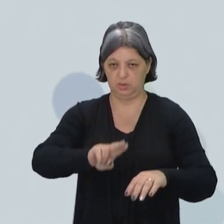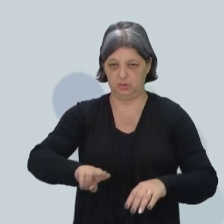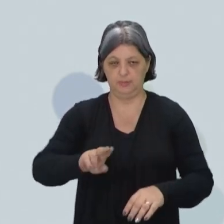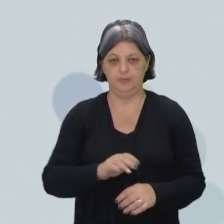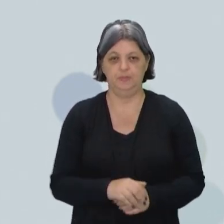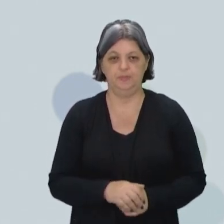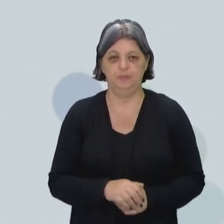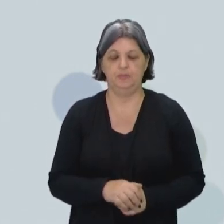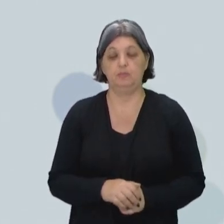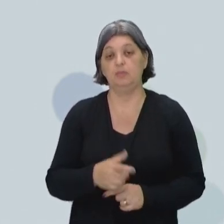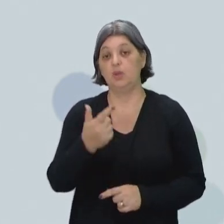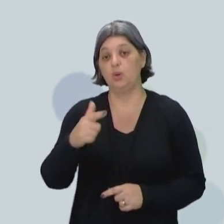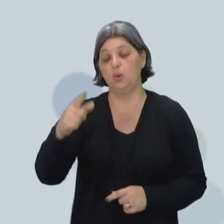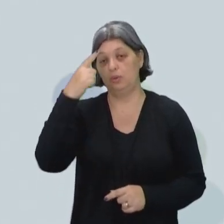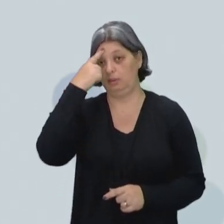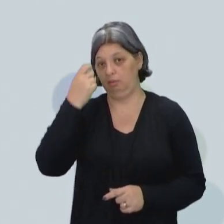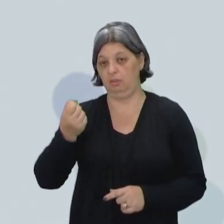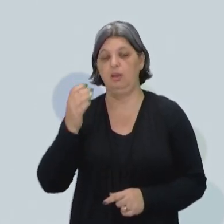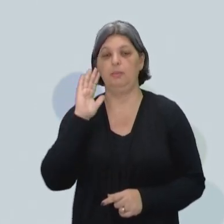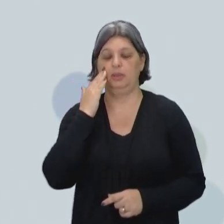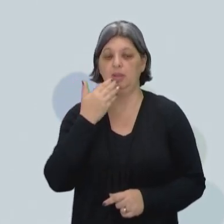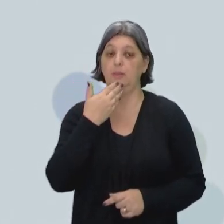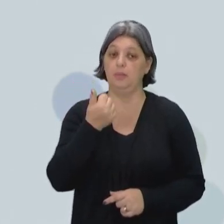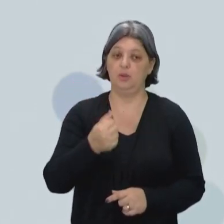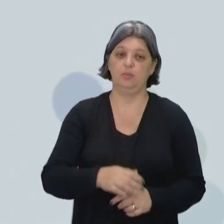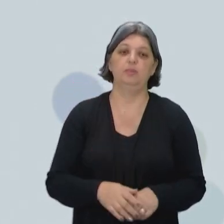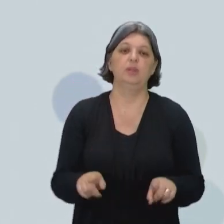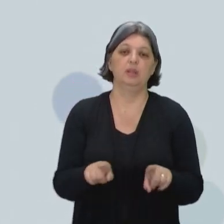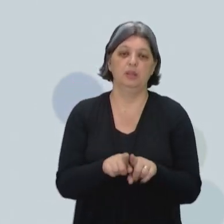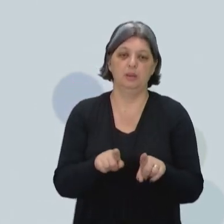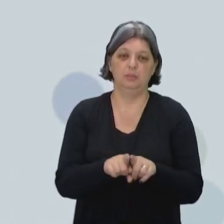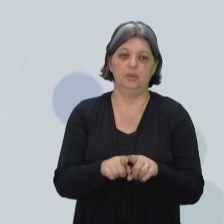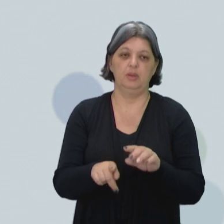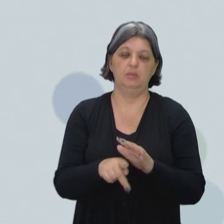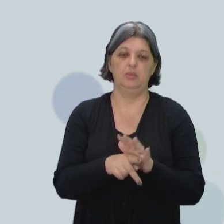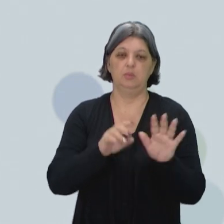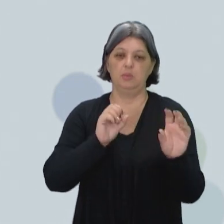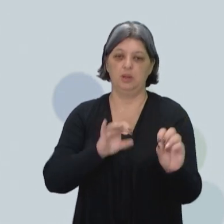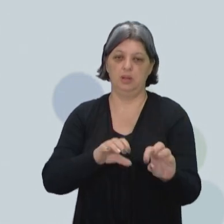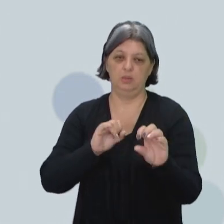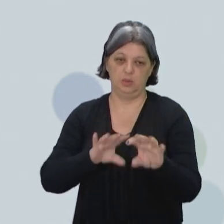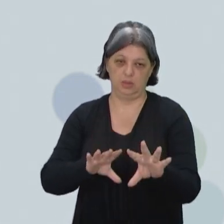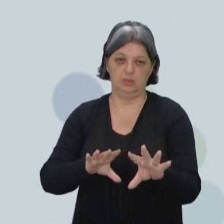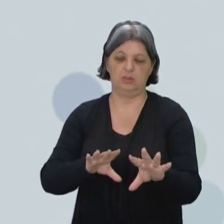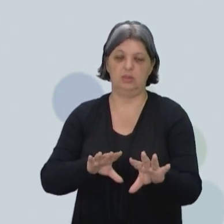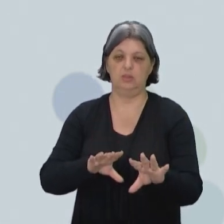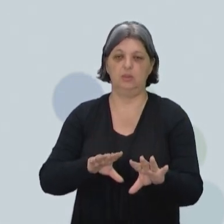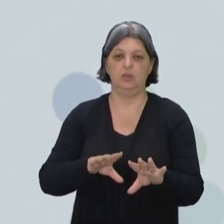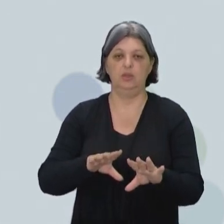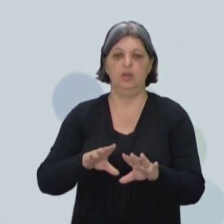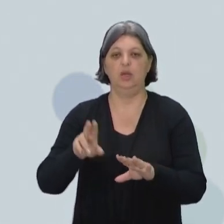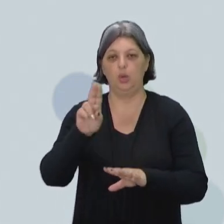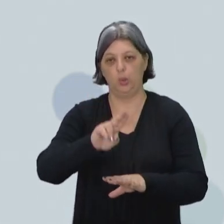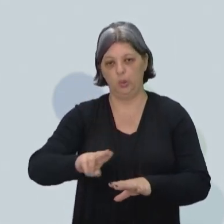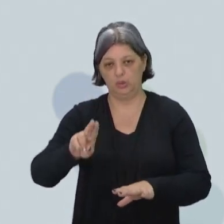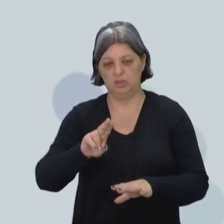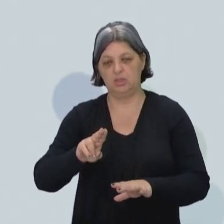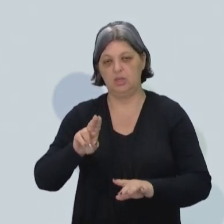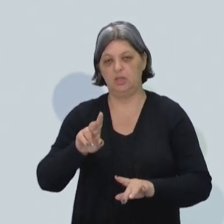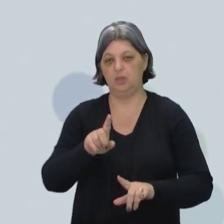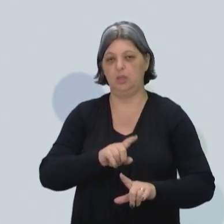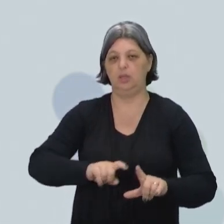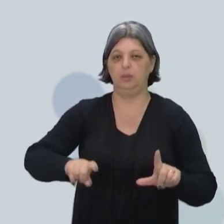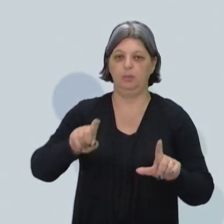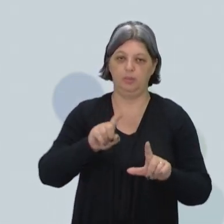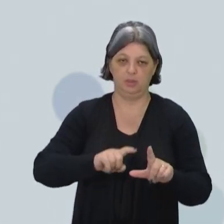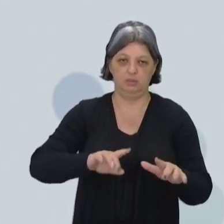outra ideia aí para vocês entenderem melhor. E falar também sobre educação midiática, que é um assunto super importante para quem